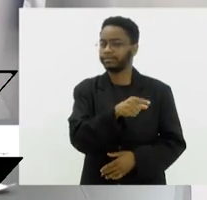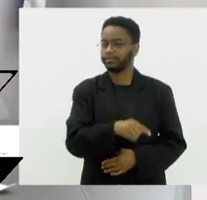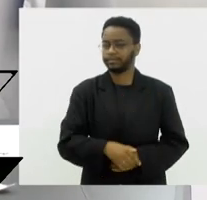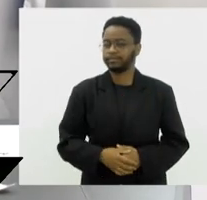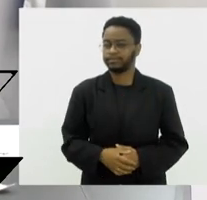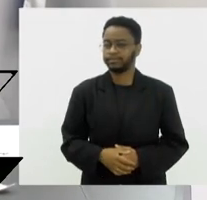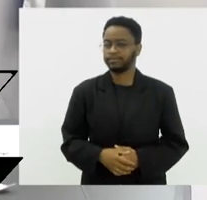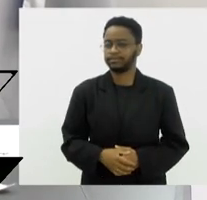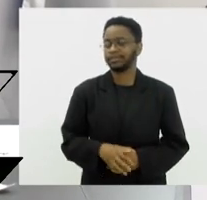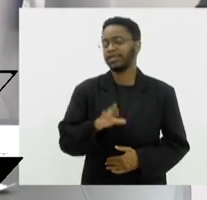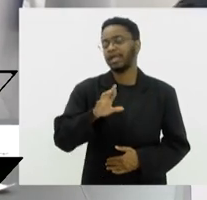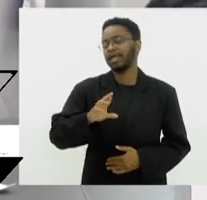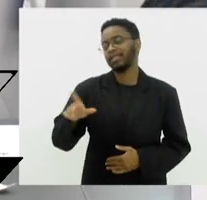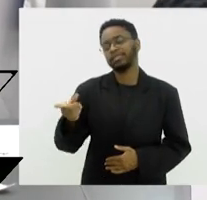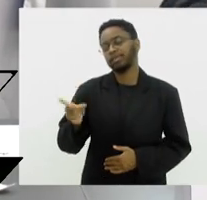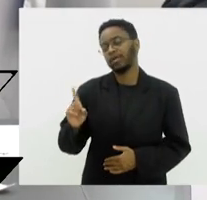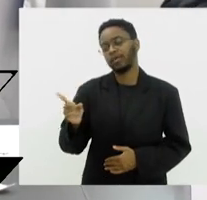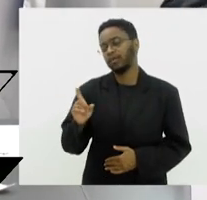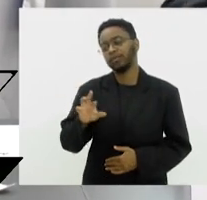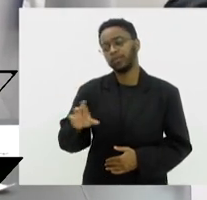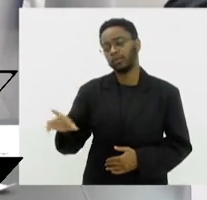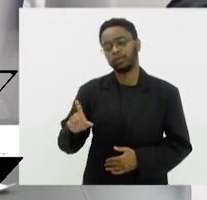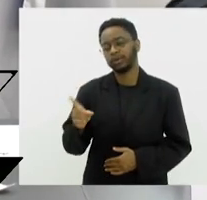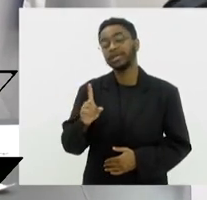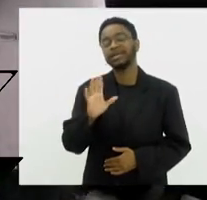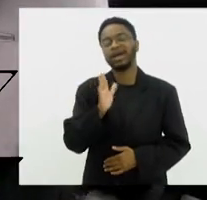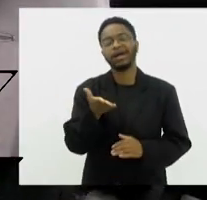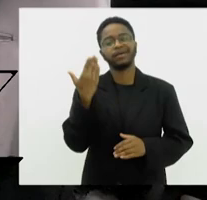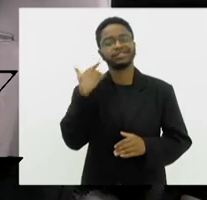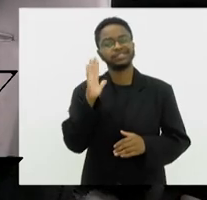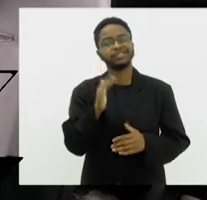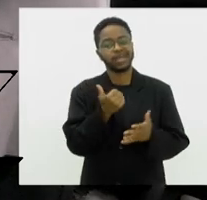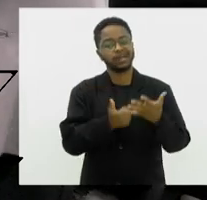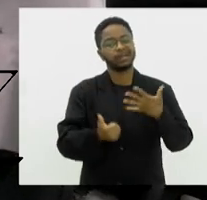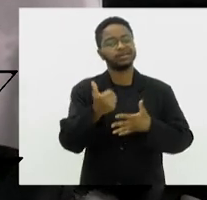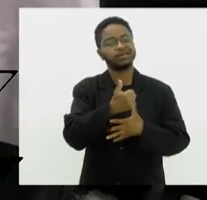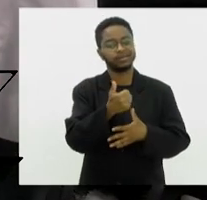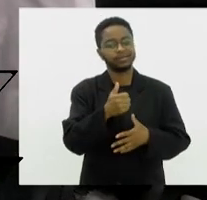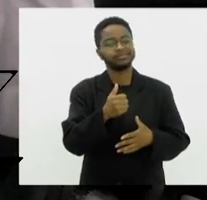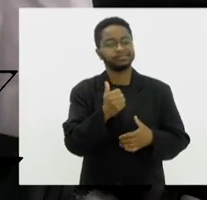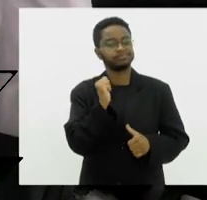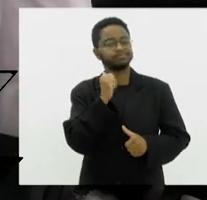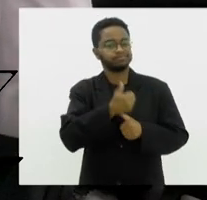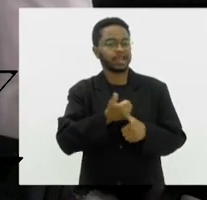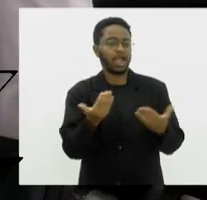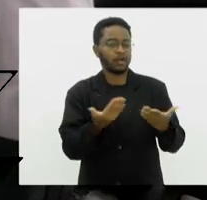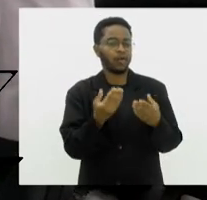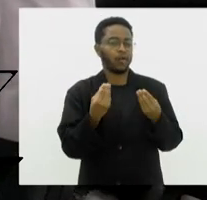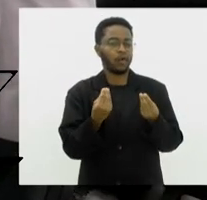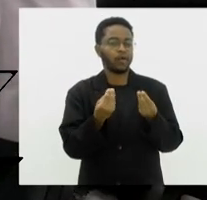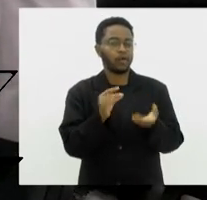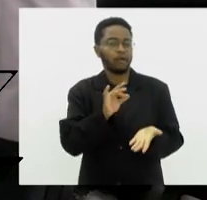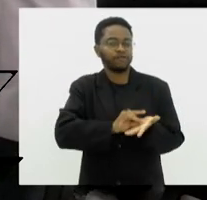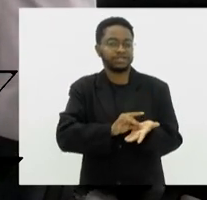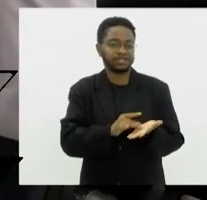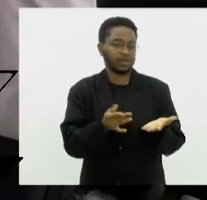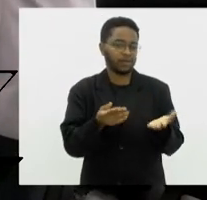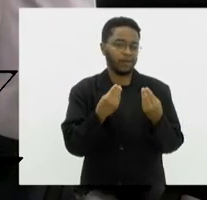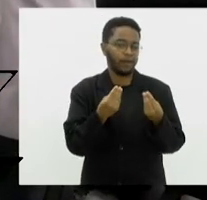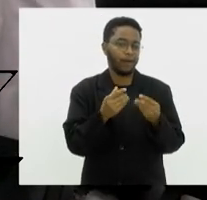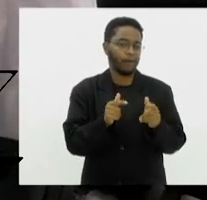Não, não é questão de prestígio. Já era prestigiado como suplente, agora que é titular. Ninguém pode com ele, né? Ninguém pode. É